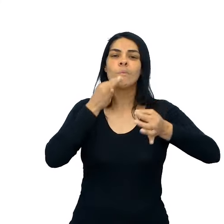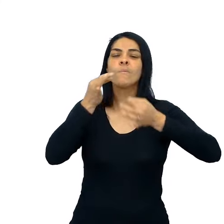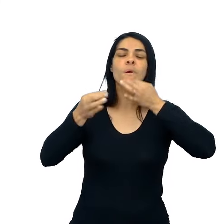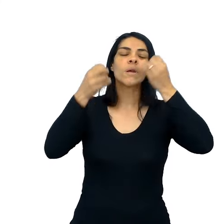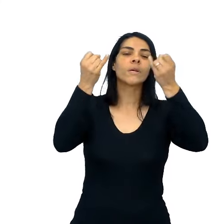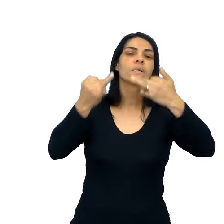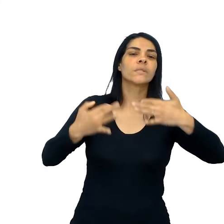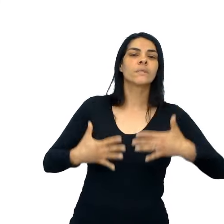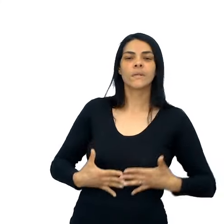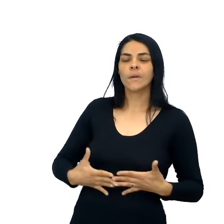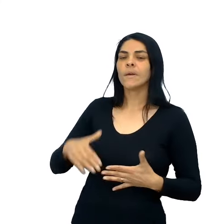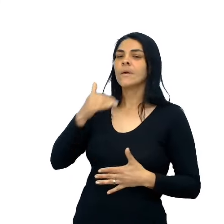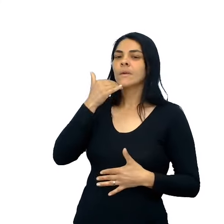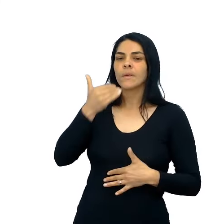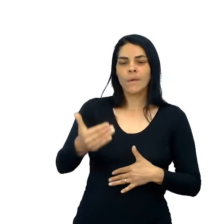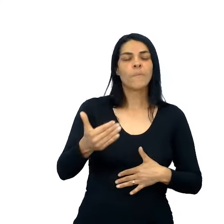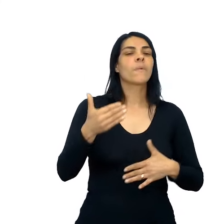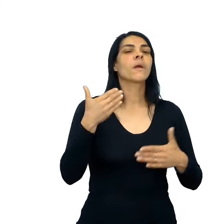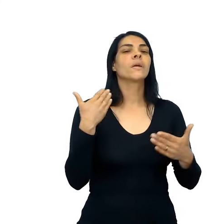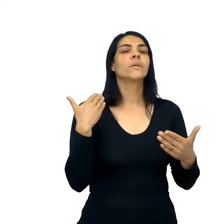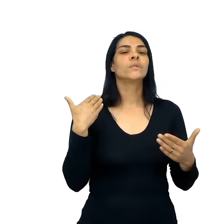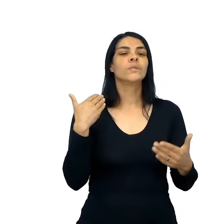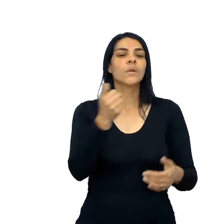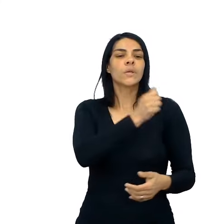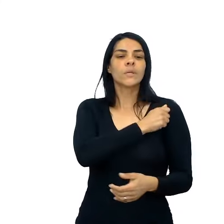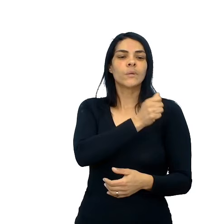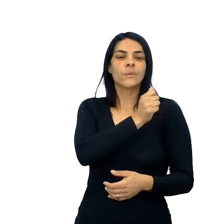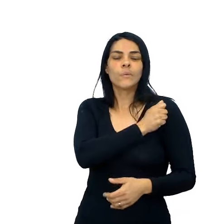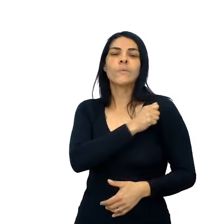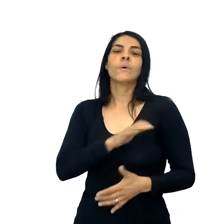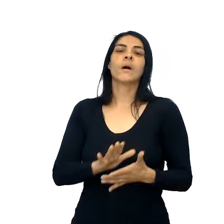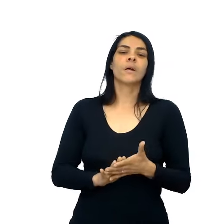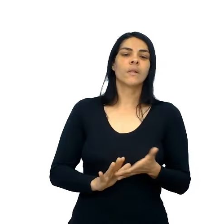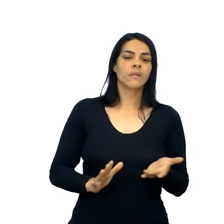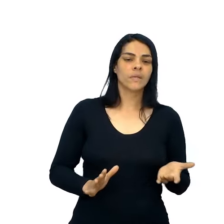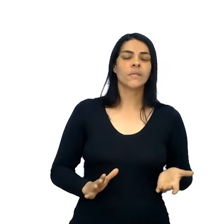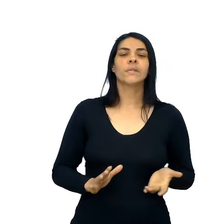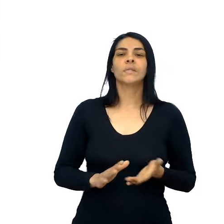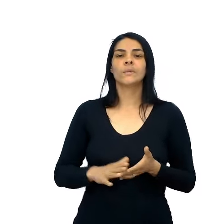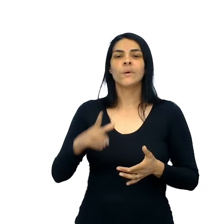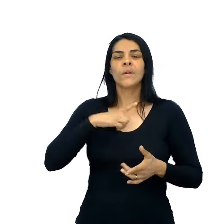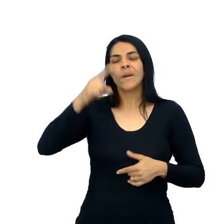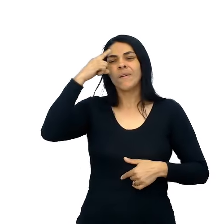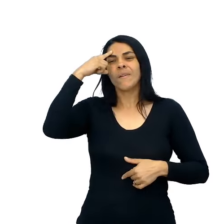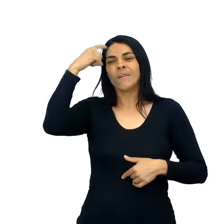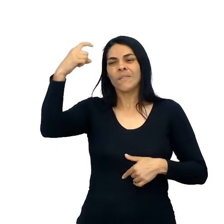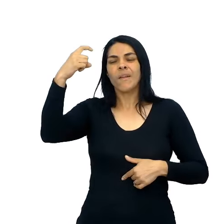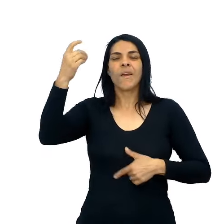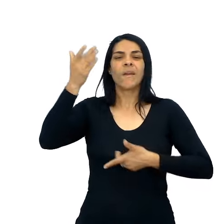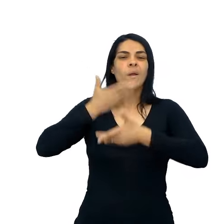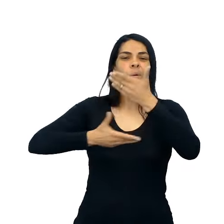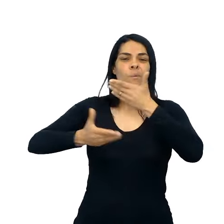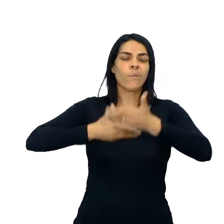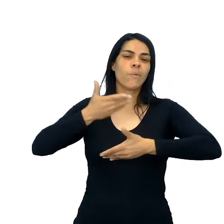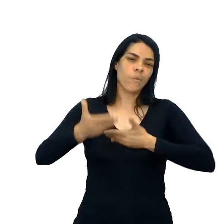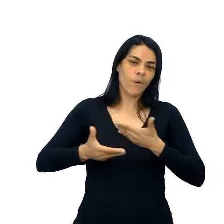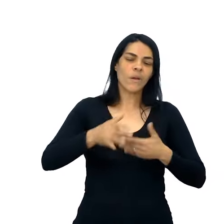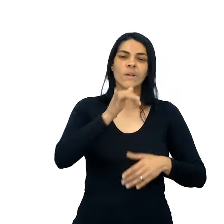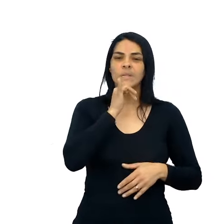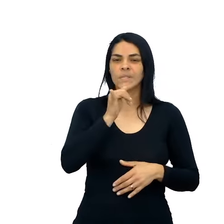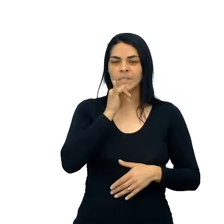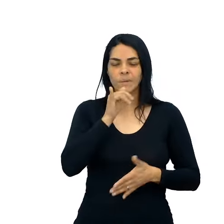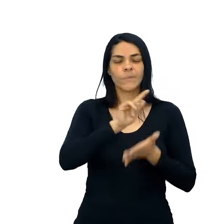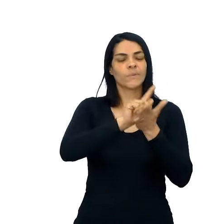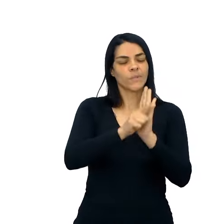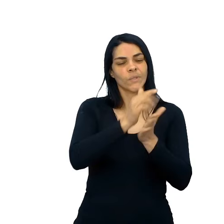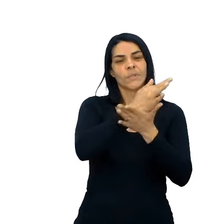que exige do estudante sustentação, refutação e negociação de ideias. E exemplos de gêneros